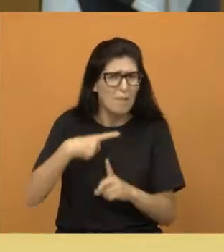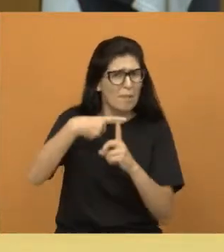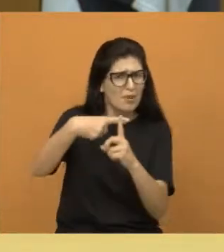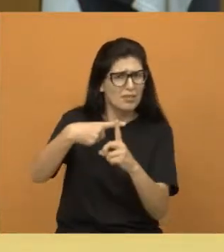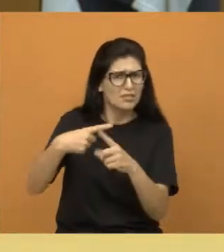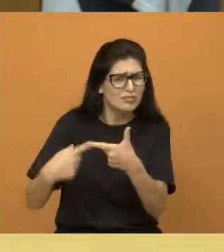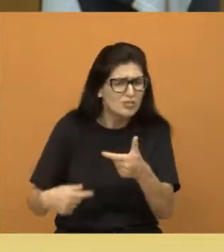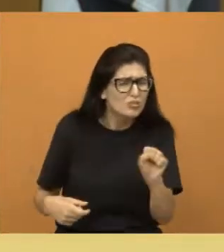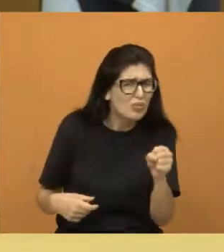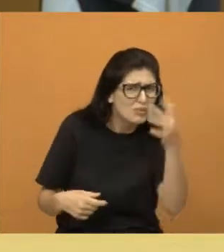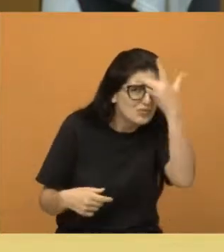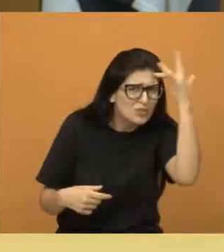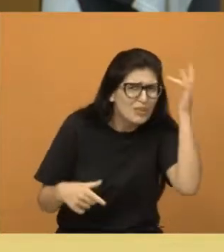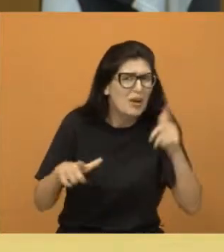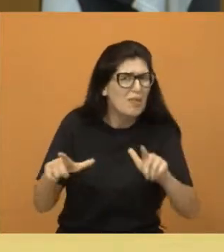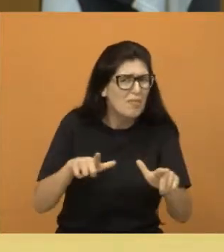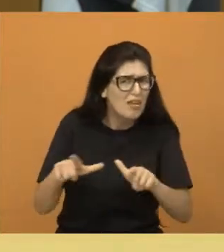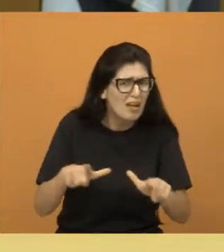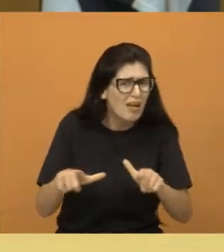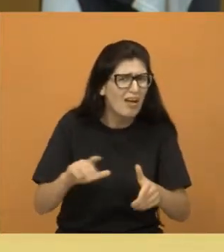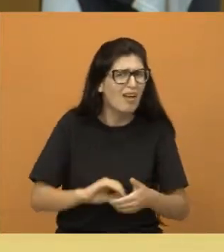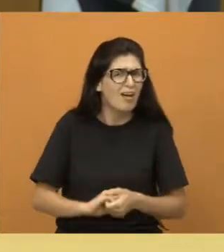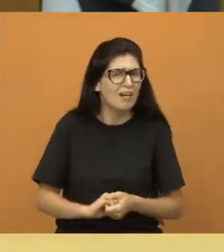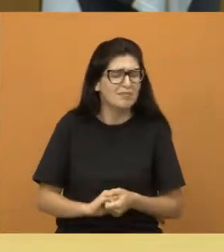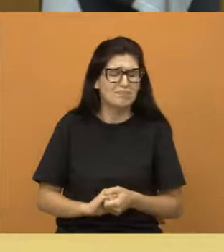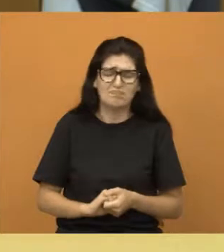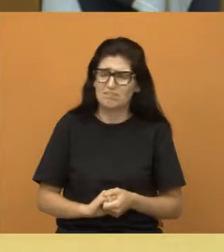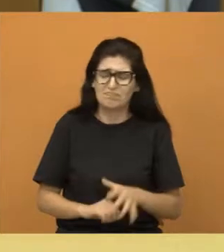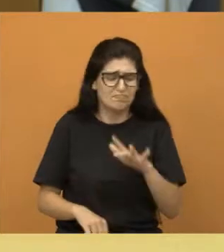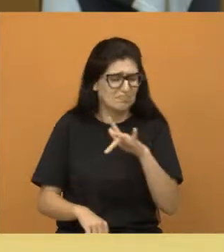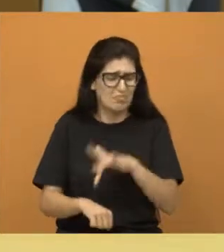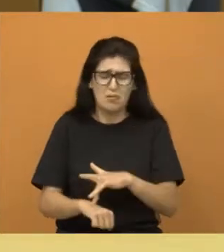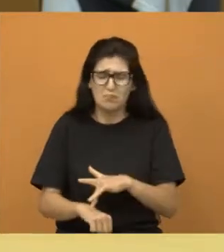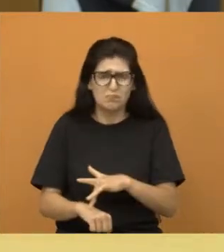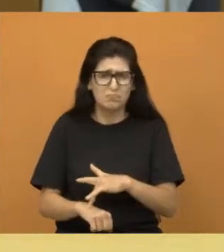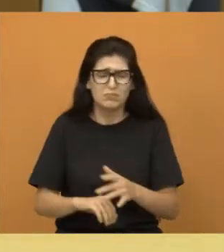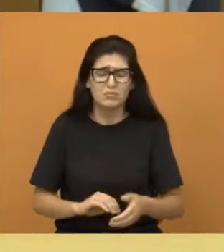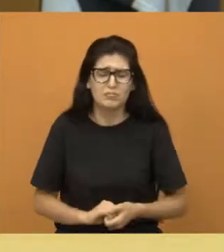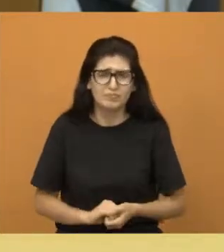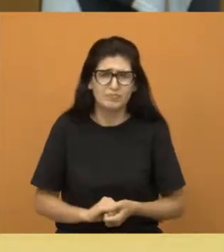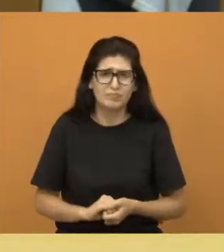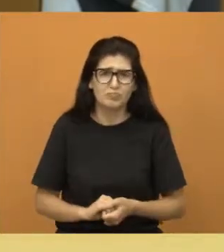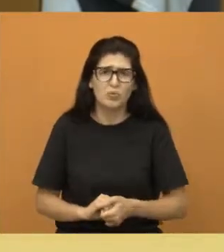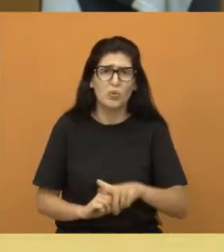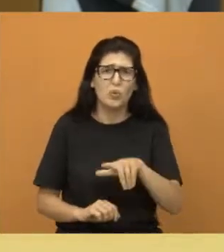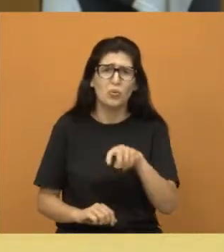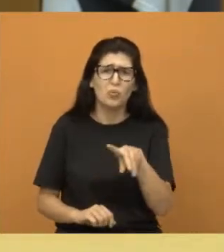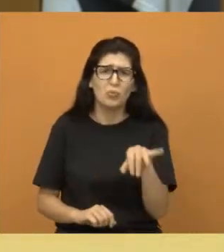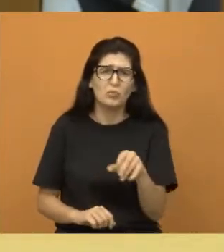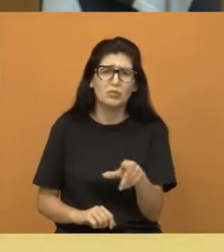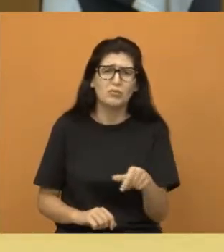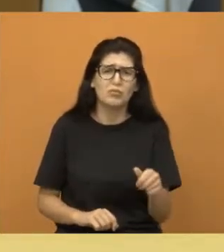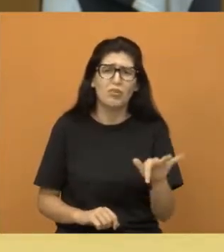Flávio. Mas eu quero aqui também pontuar. Tá?